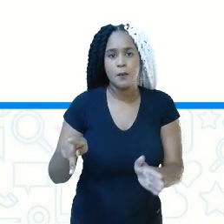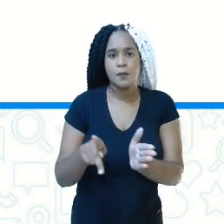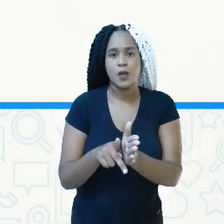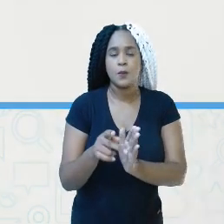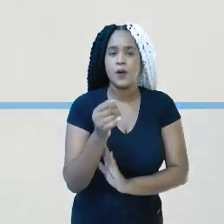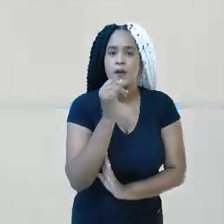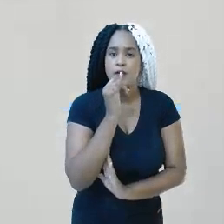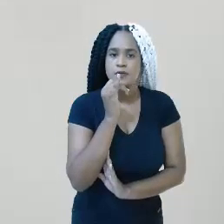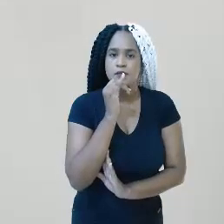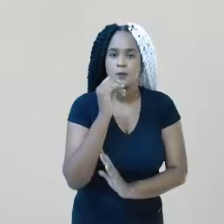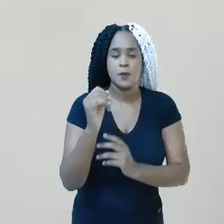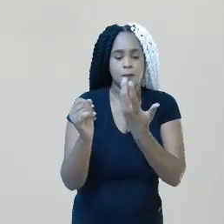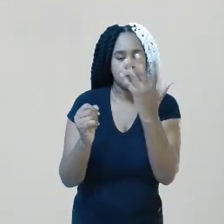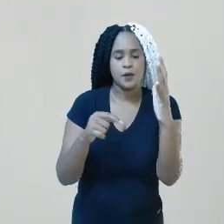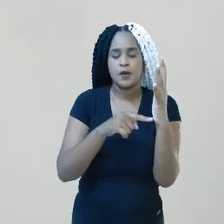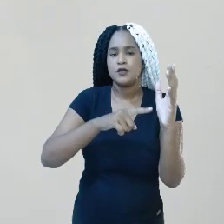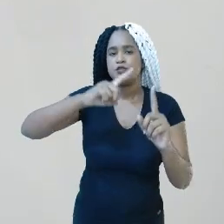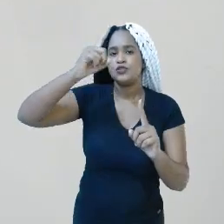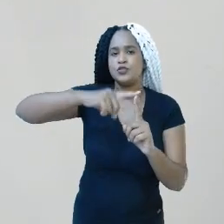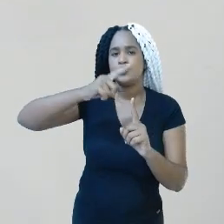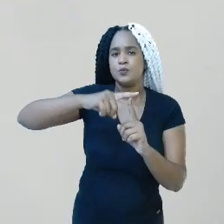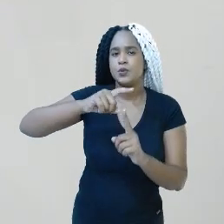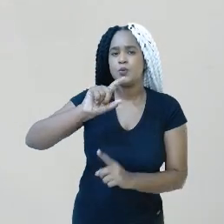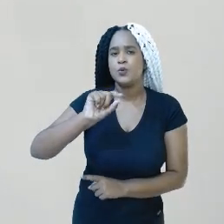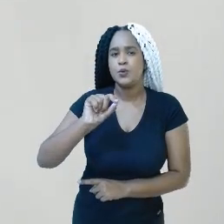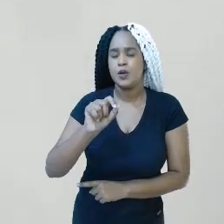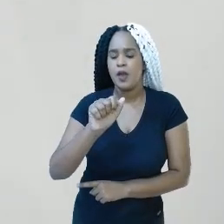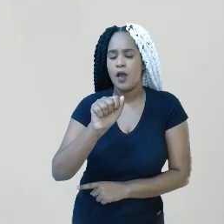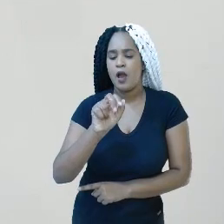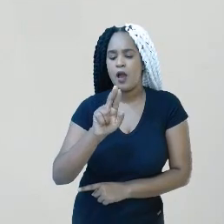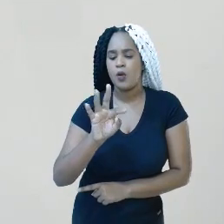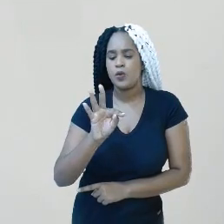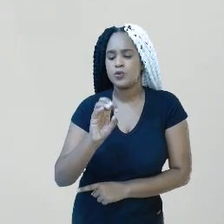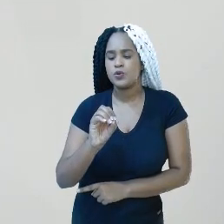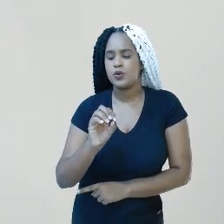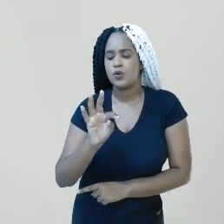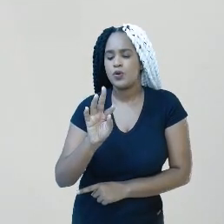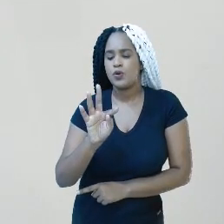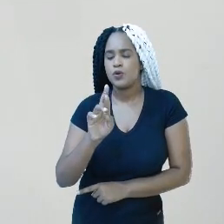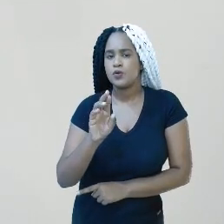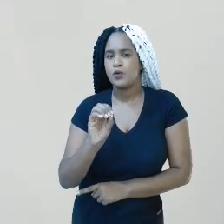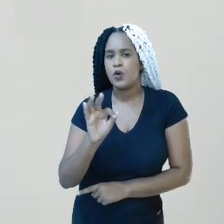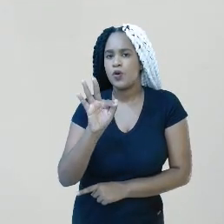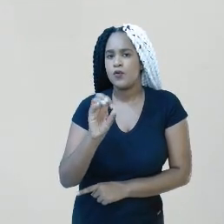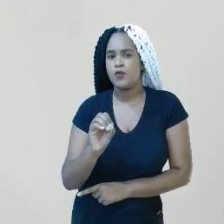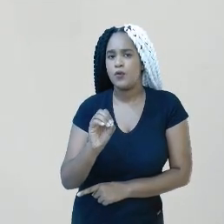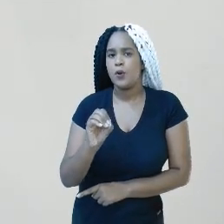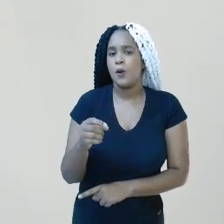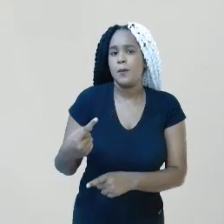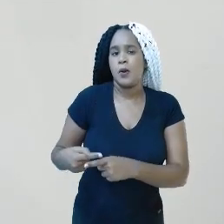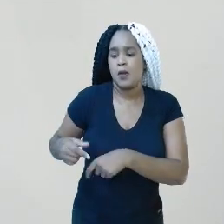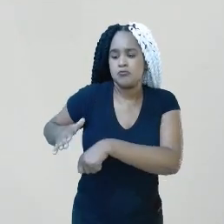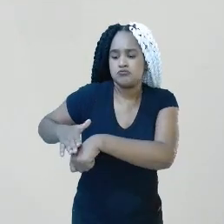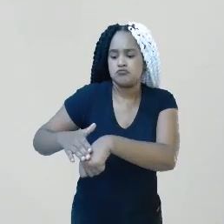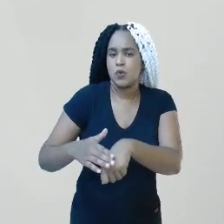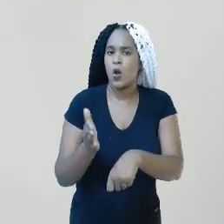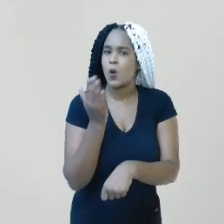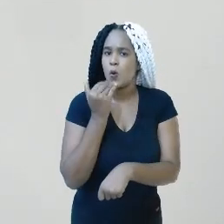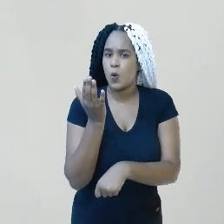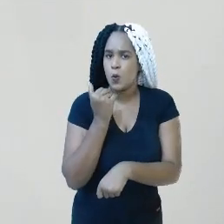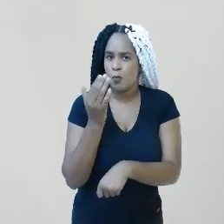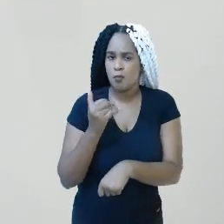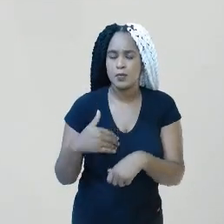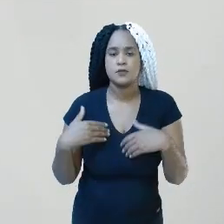de ser autótrofo, porque é um ser que produz o seu próprio alimento, como o nome disse aí, em separado.